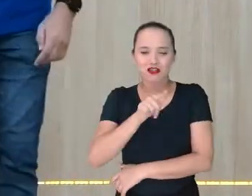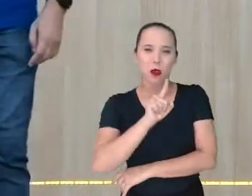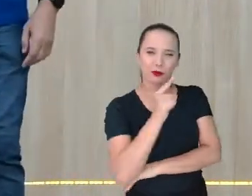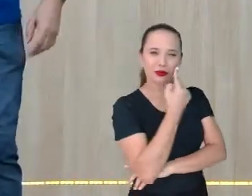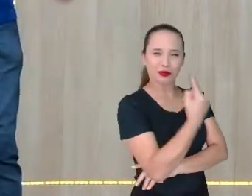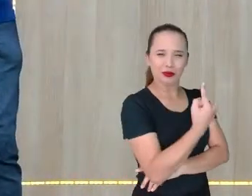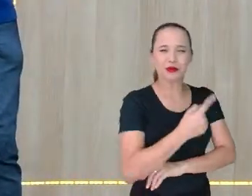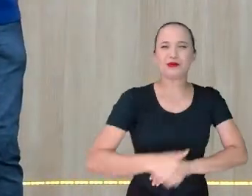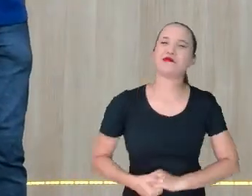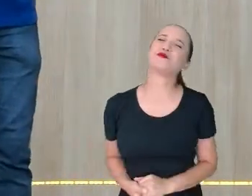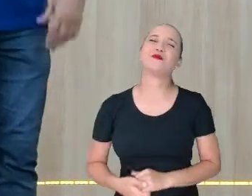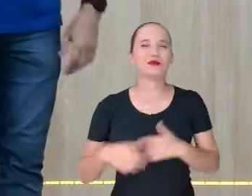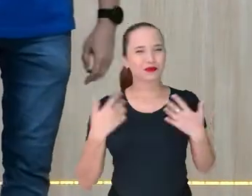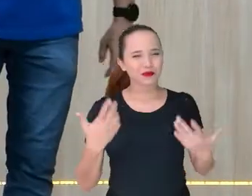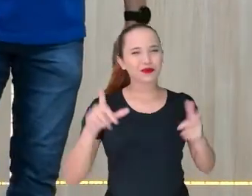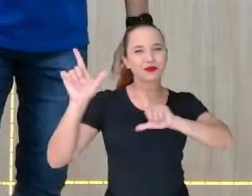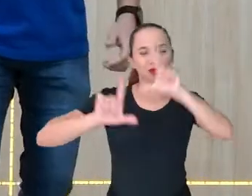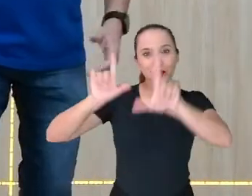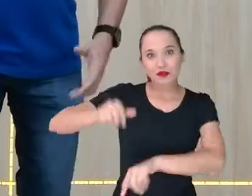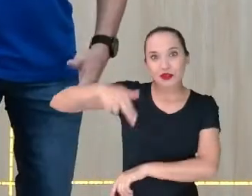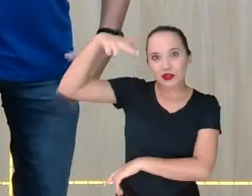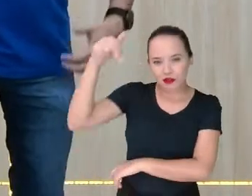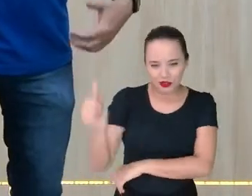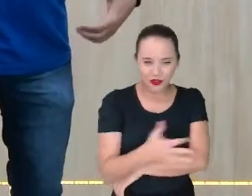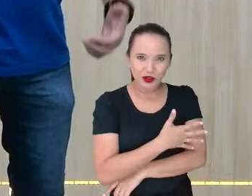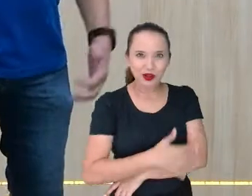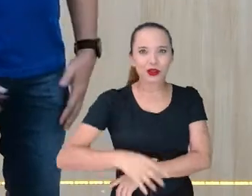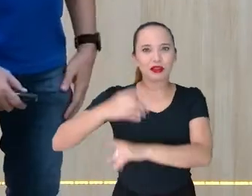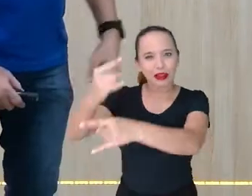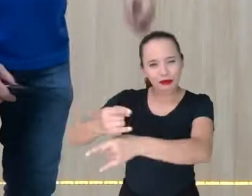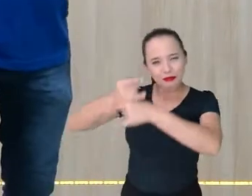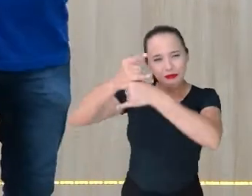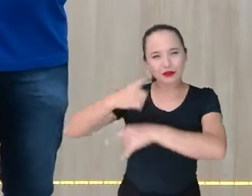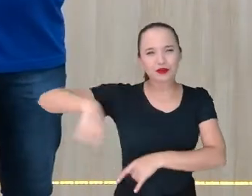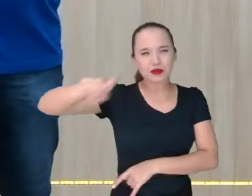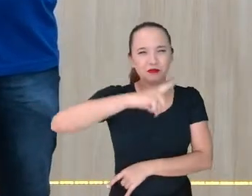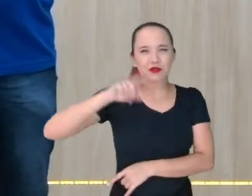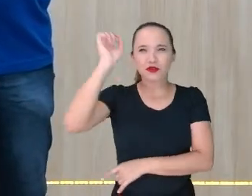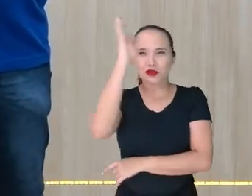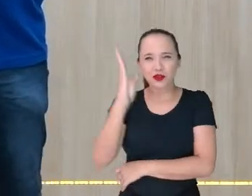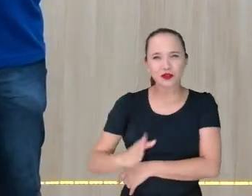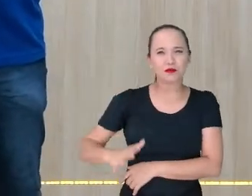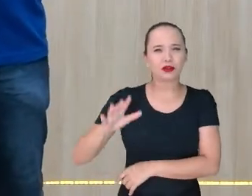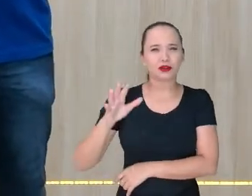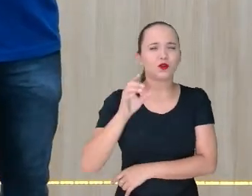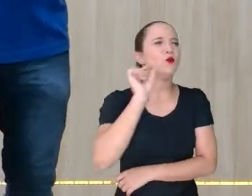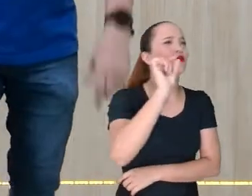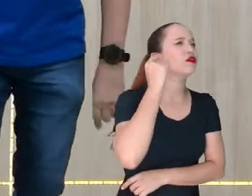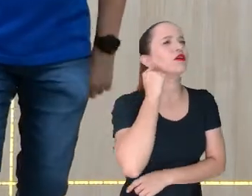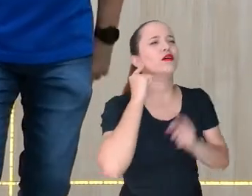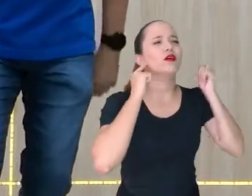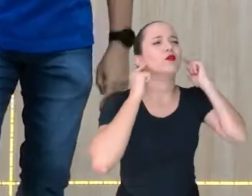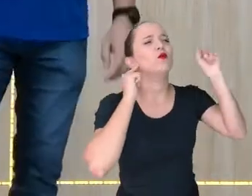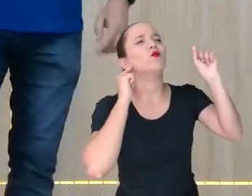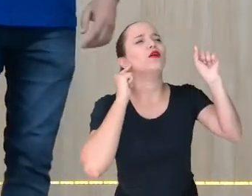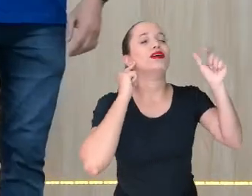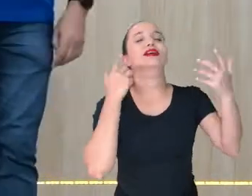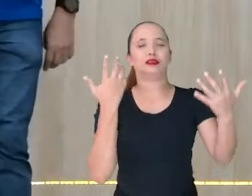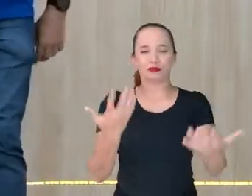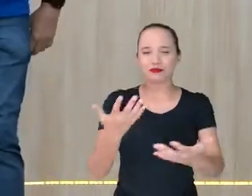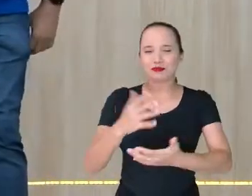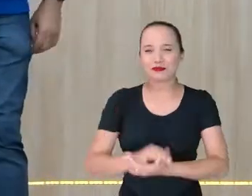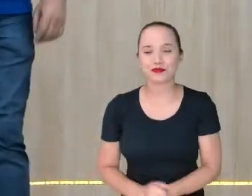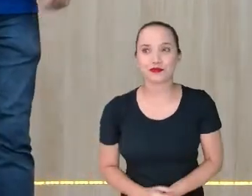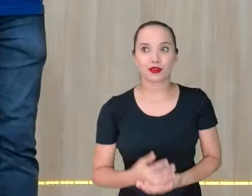Meu amigo, você é a TV Nova Nordeste, ao vivo e a cores para todo o Brasil aqui. É o que, diretor? Vamos lá. Meu